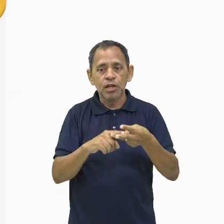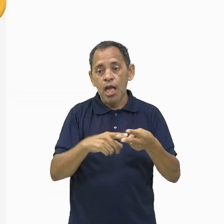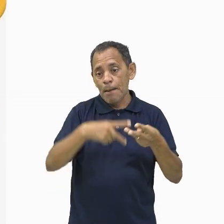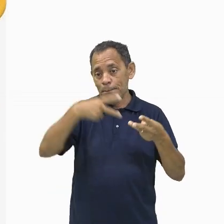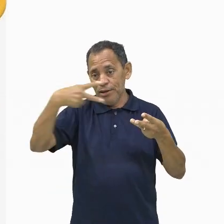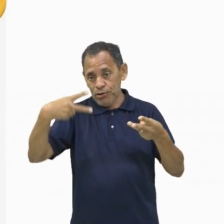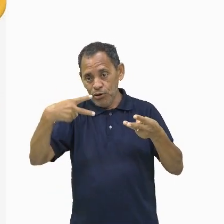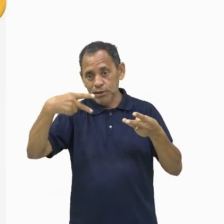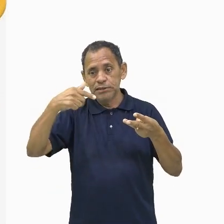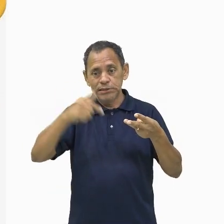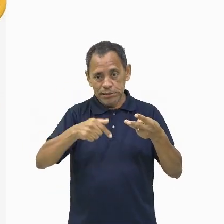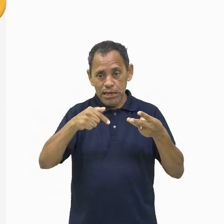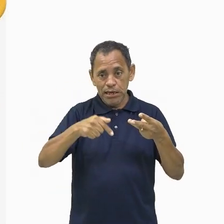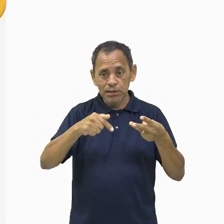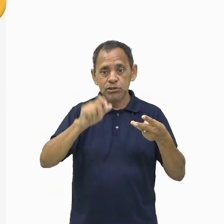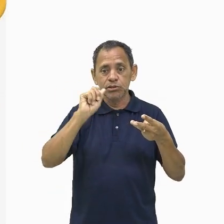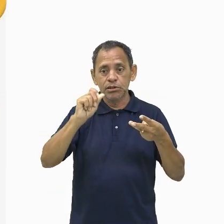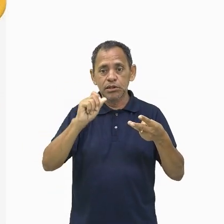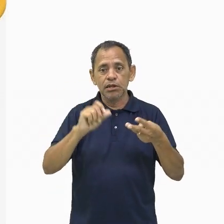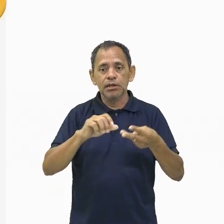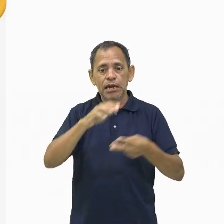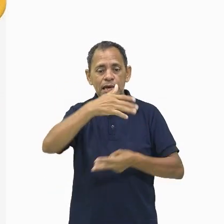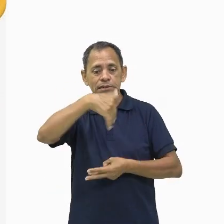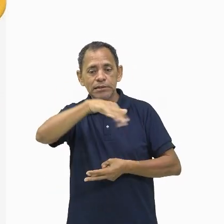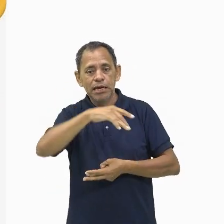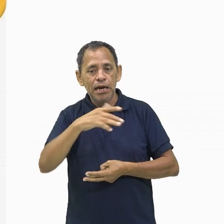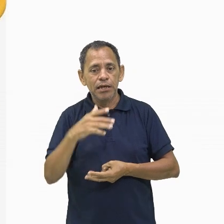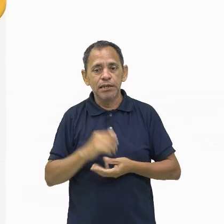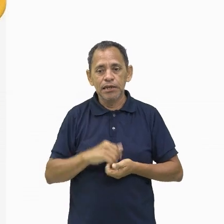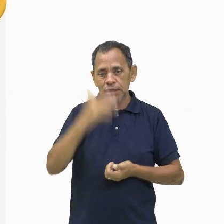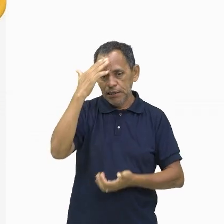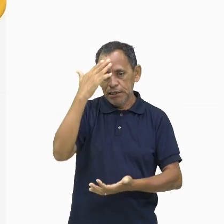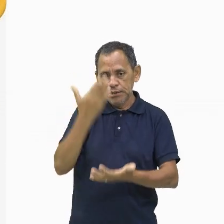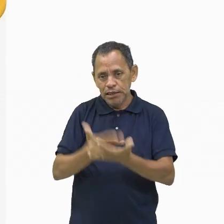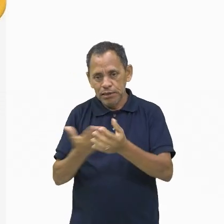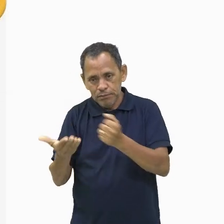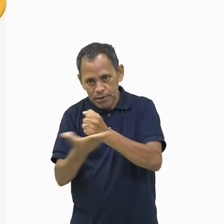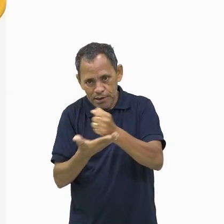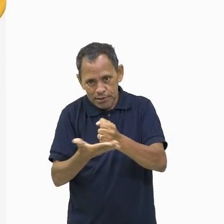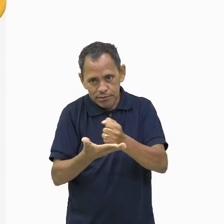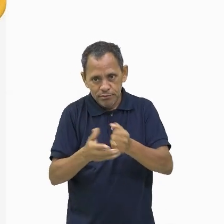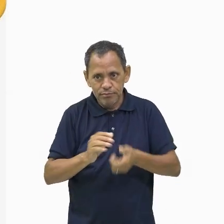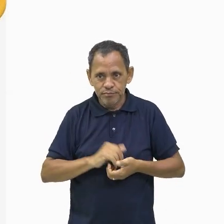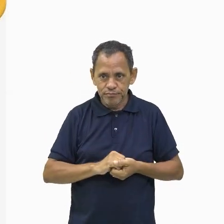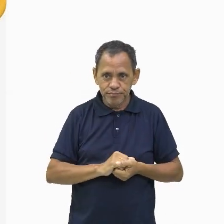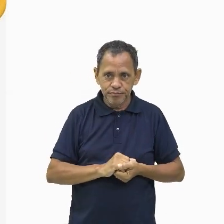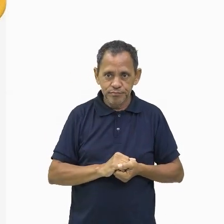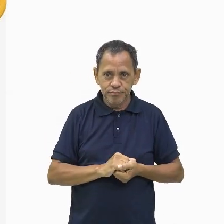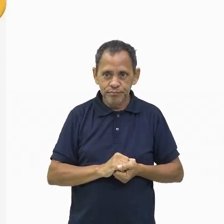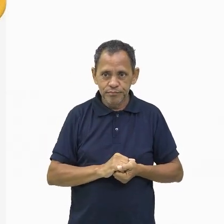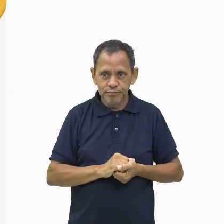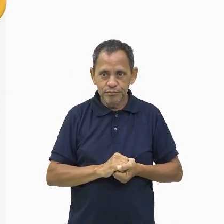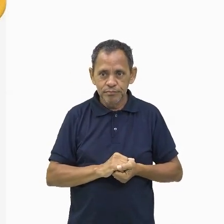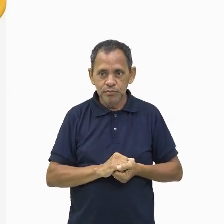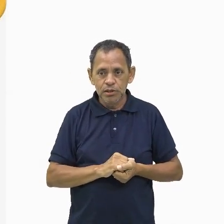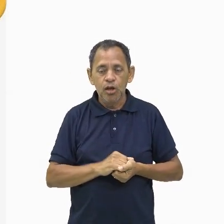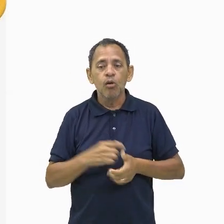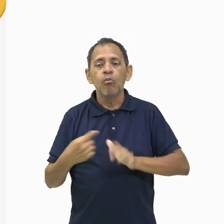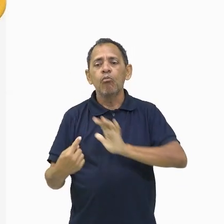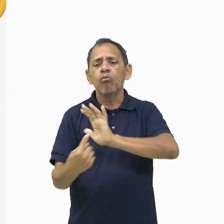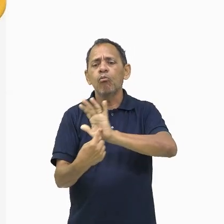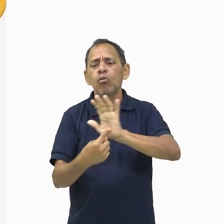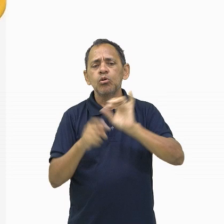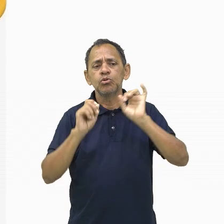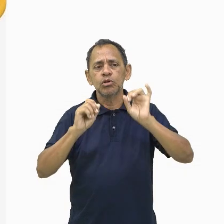7, agora sim, né, o meio é considerado básico, tá? E aí, gente, é um indicador de